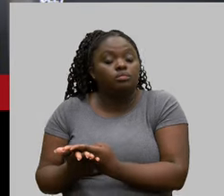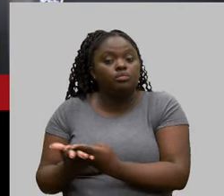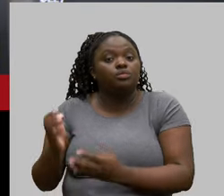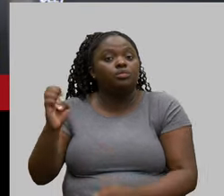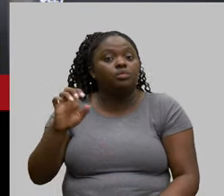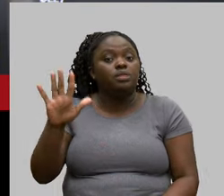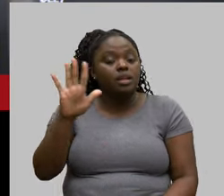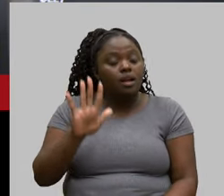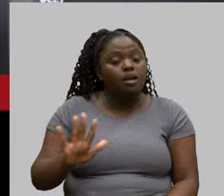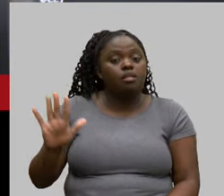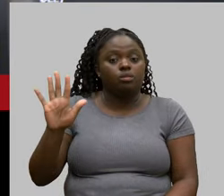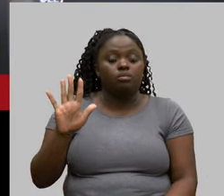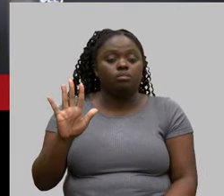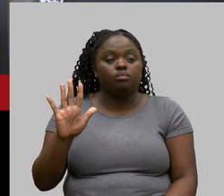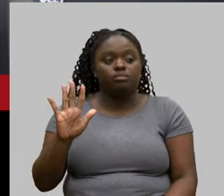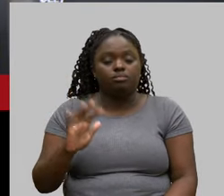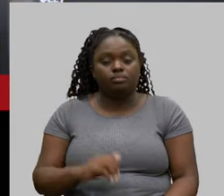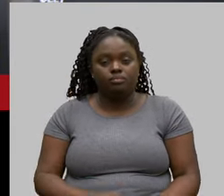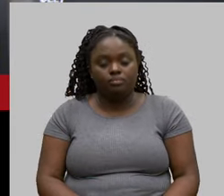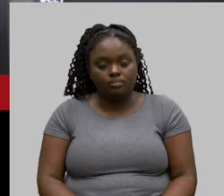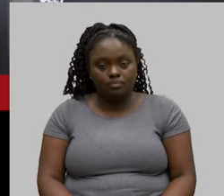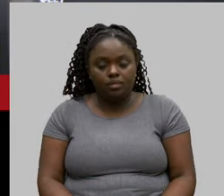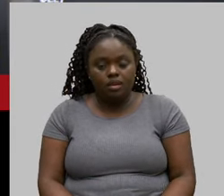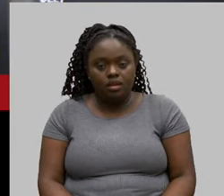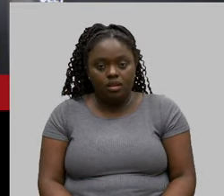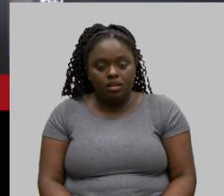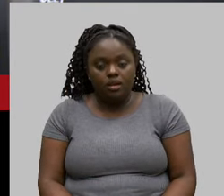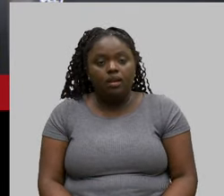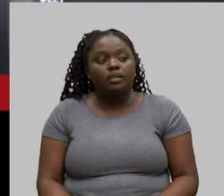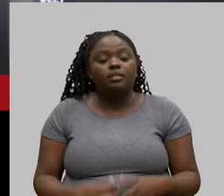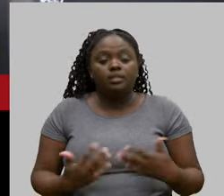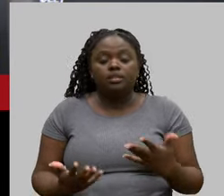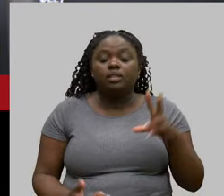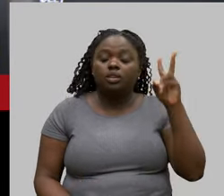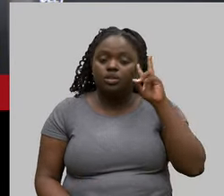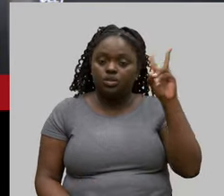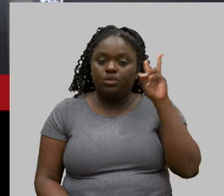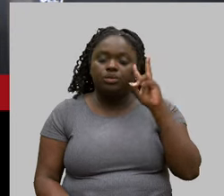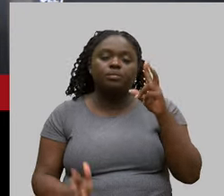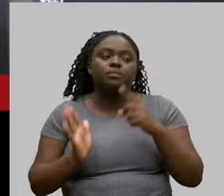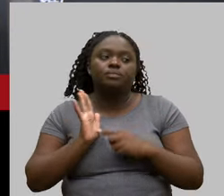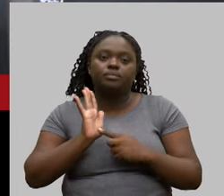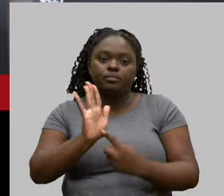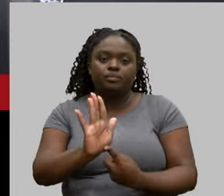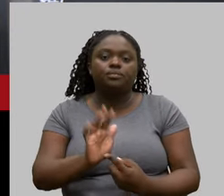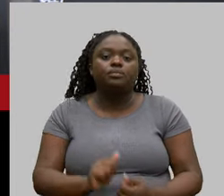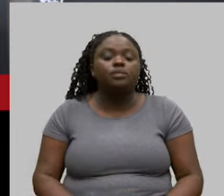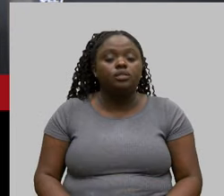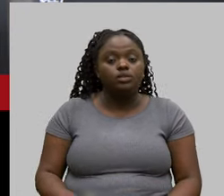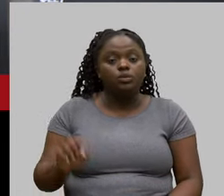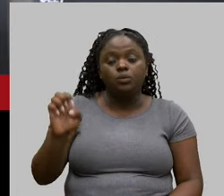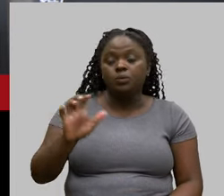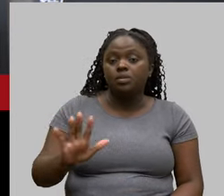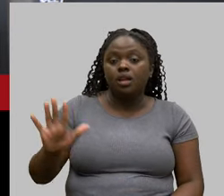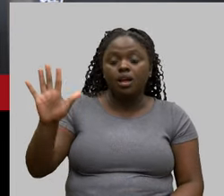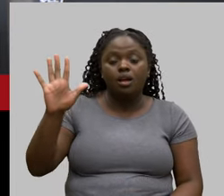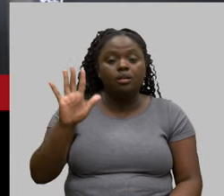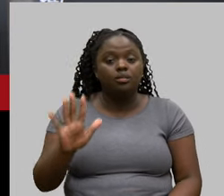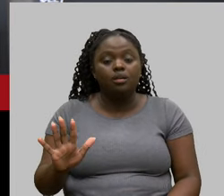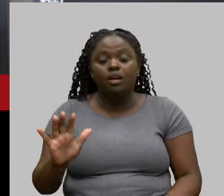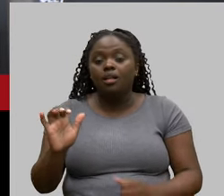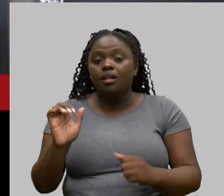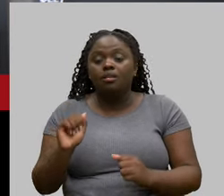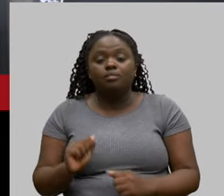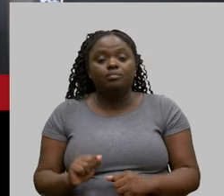né E por Óbvio a história mostra isso o estado não cumpriu com a parte dele